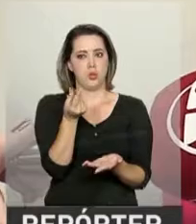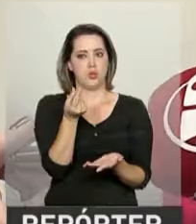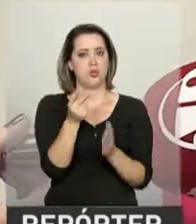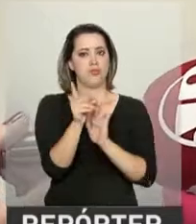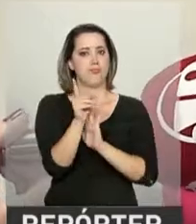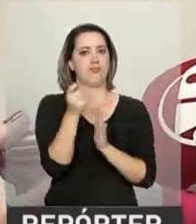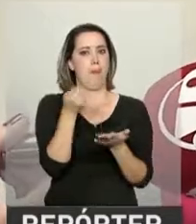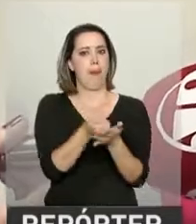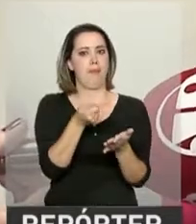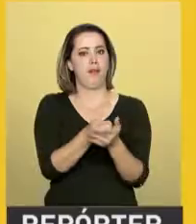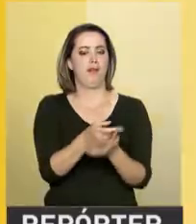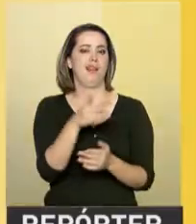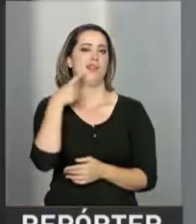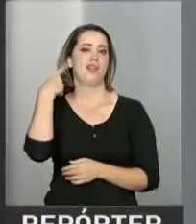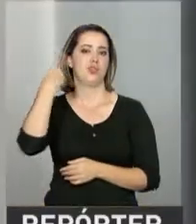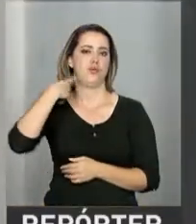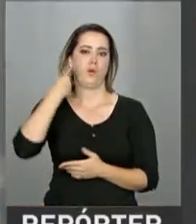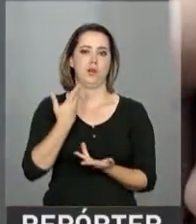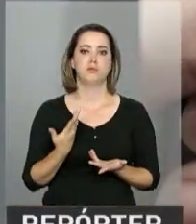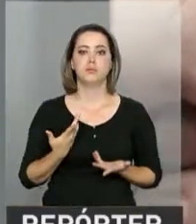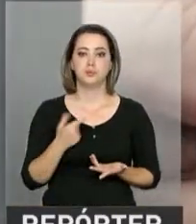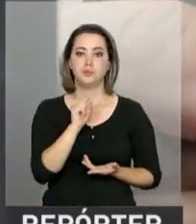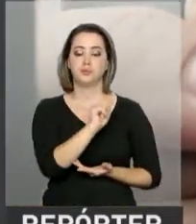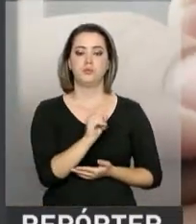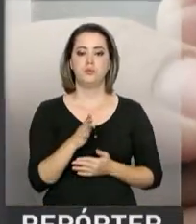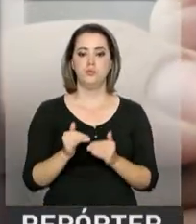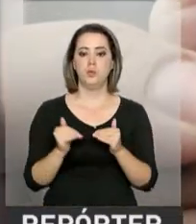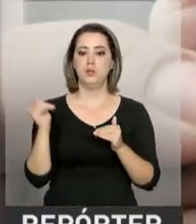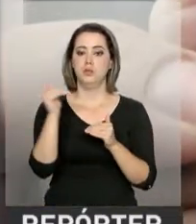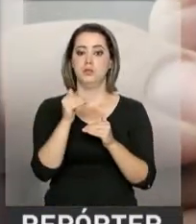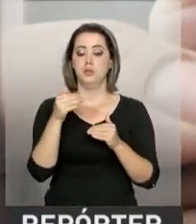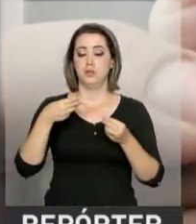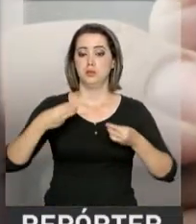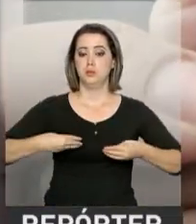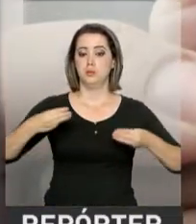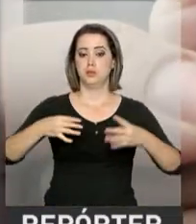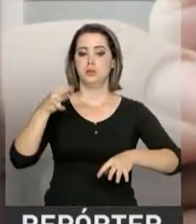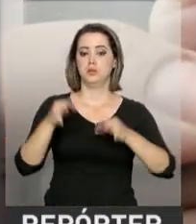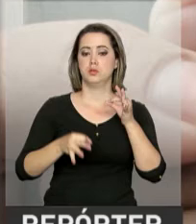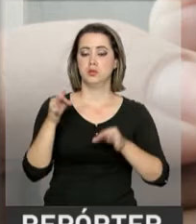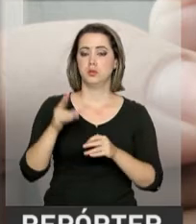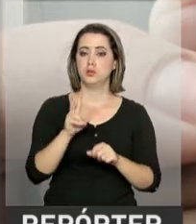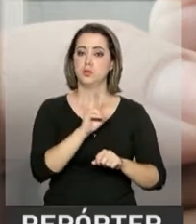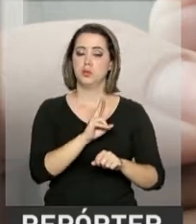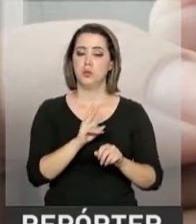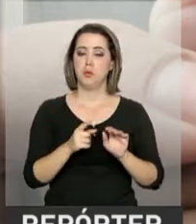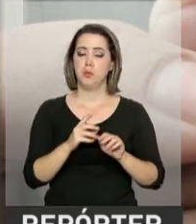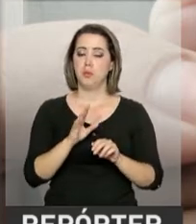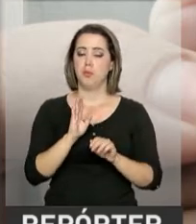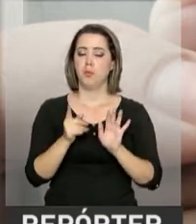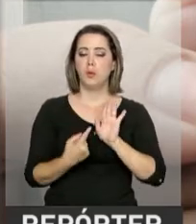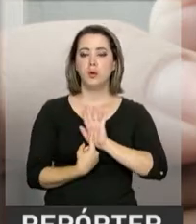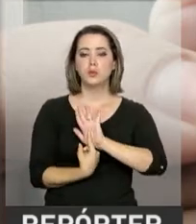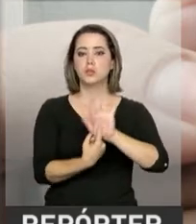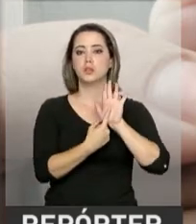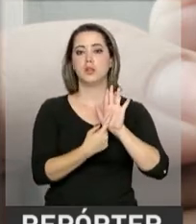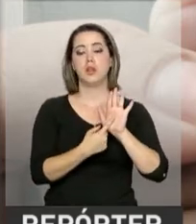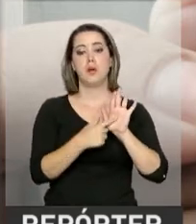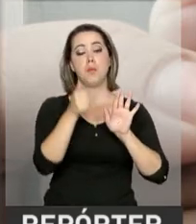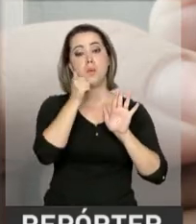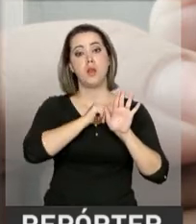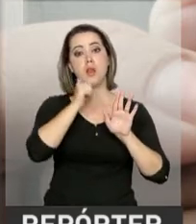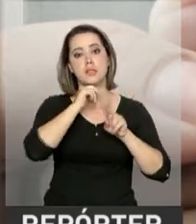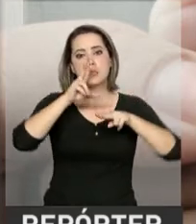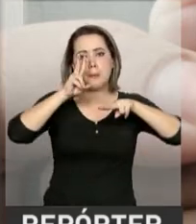os seus advogados um levantamento do ministério da justiça e segurança pública mostra que a maioria das mulheres presas é negra